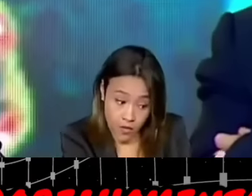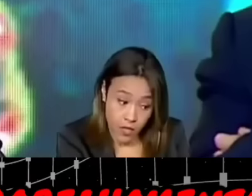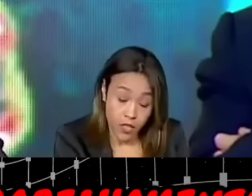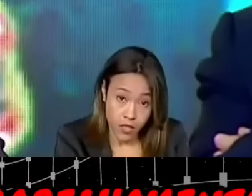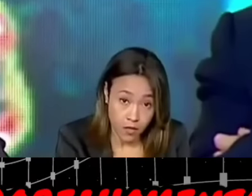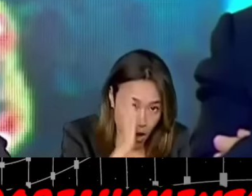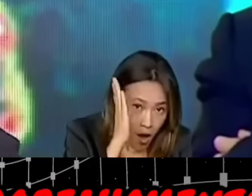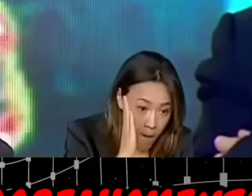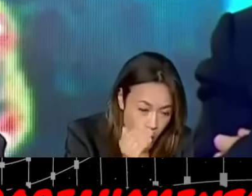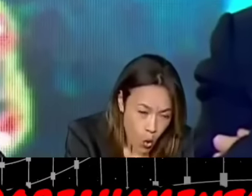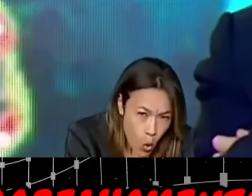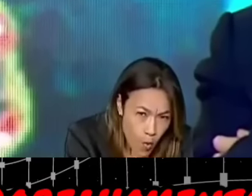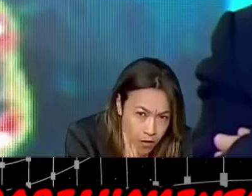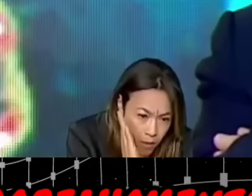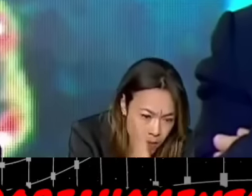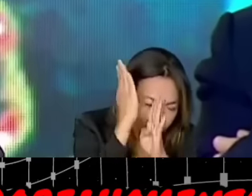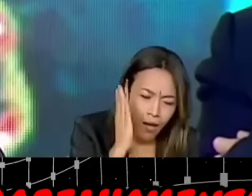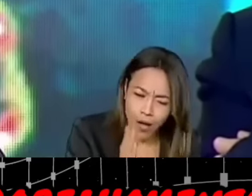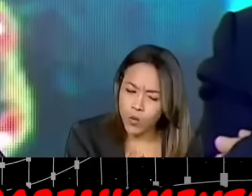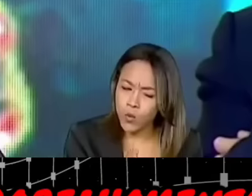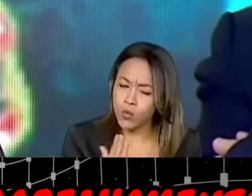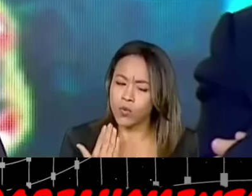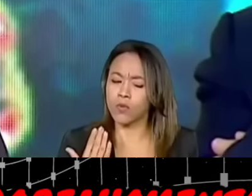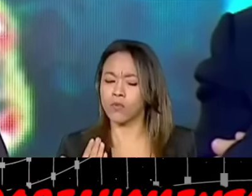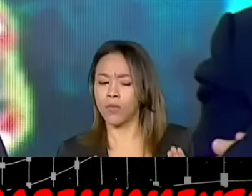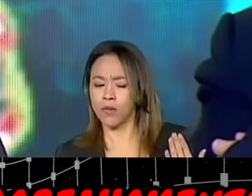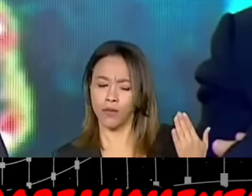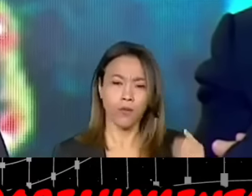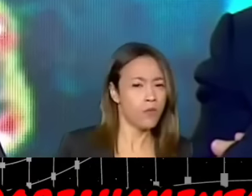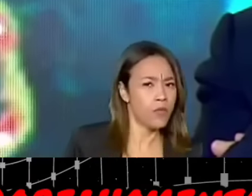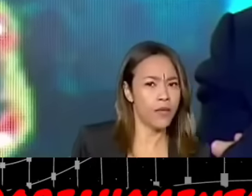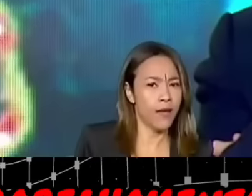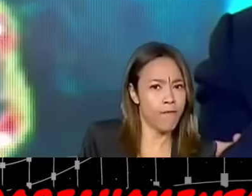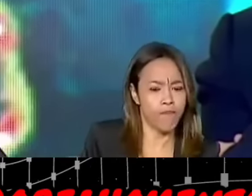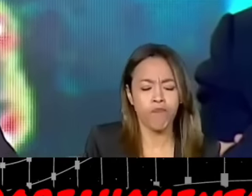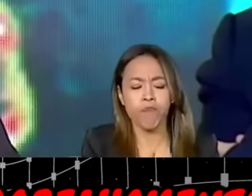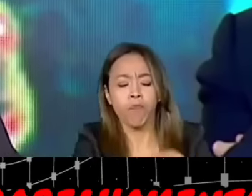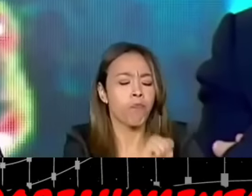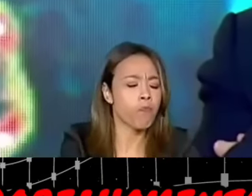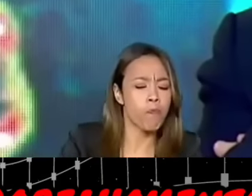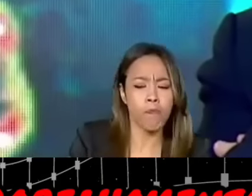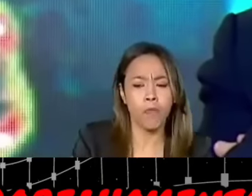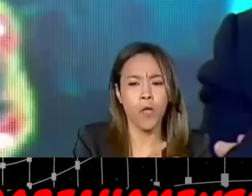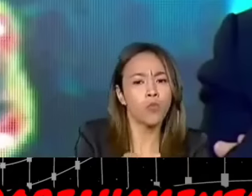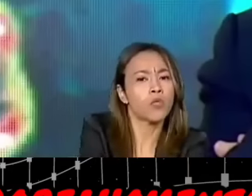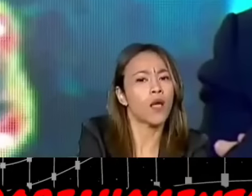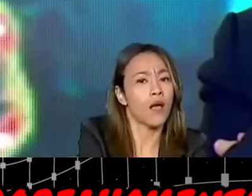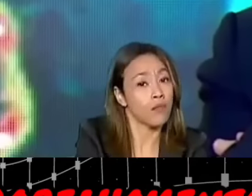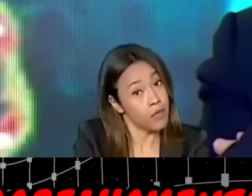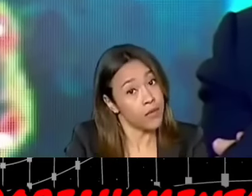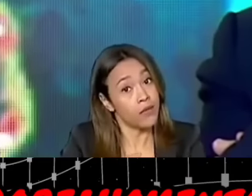de indícios. Às vezes perguntam por que fazer busca e apreensão? Faz-se busca e apreensão porque há